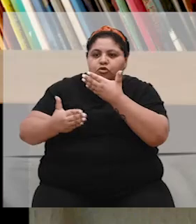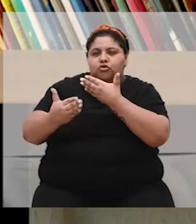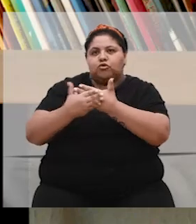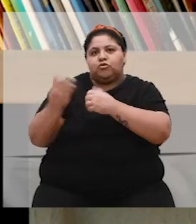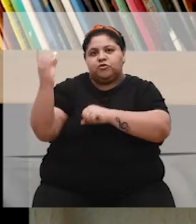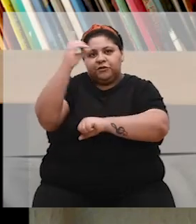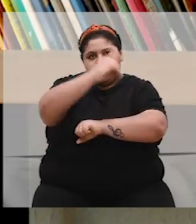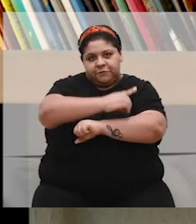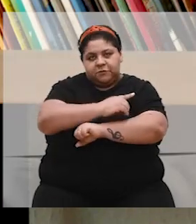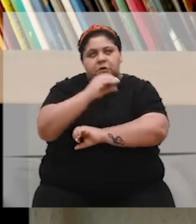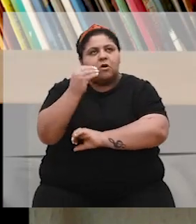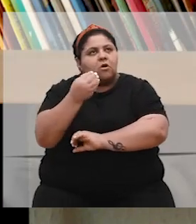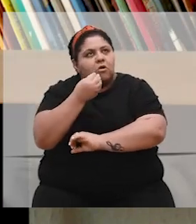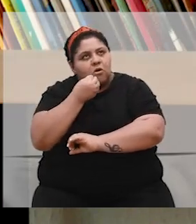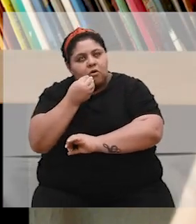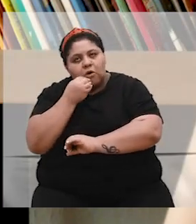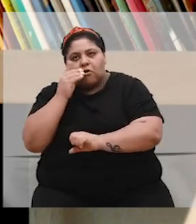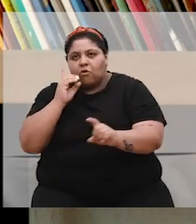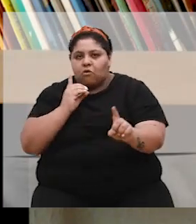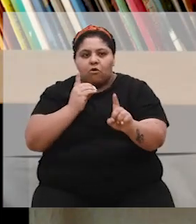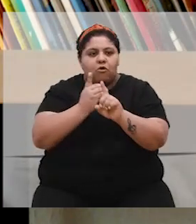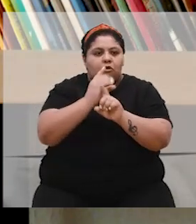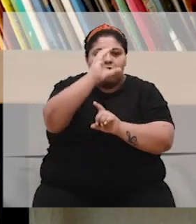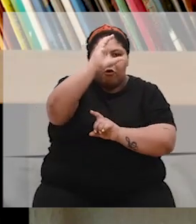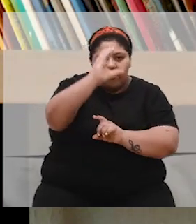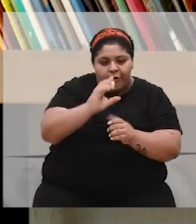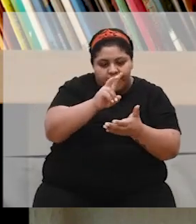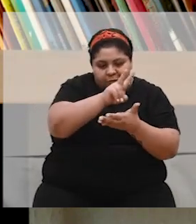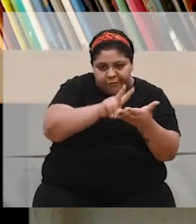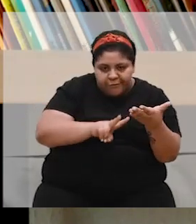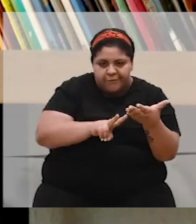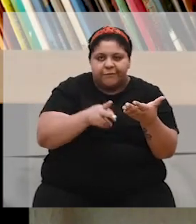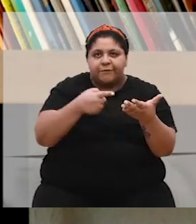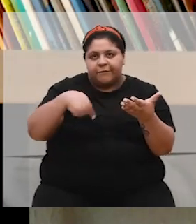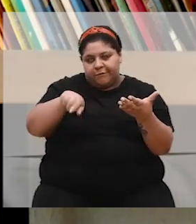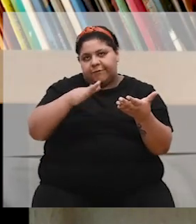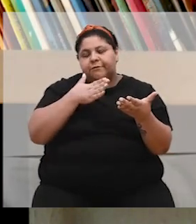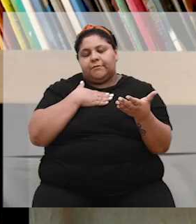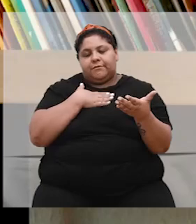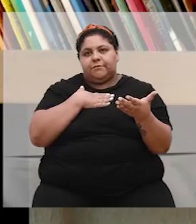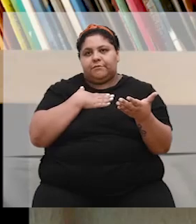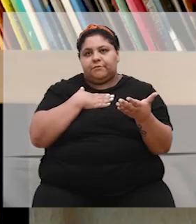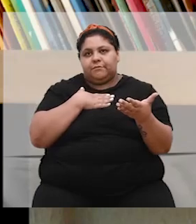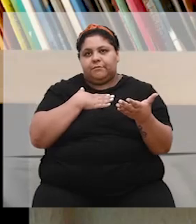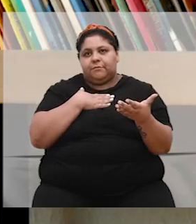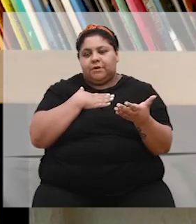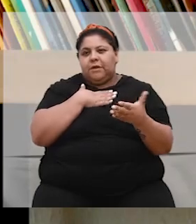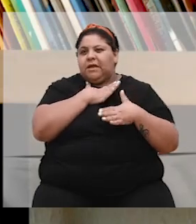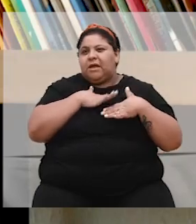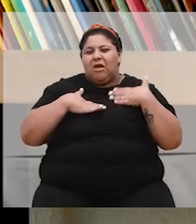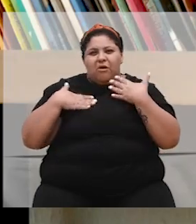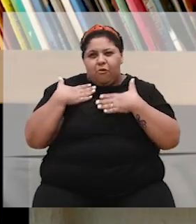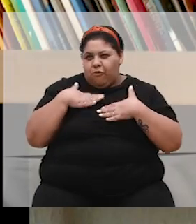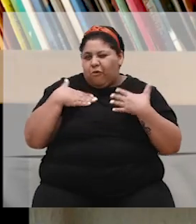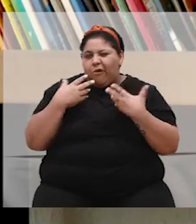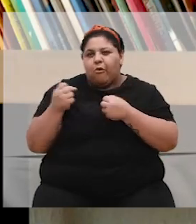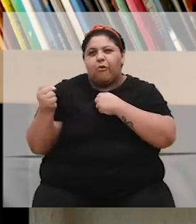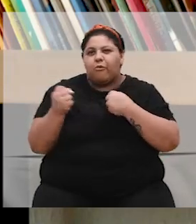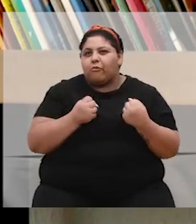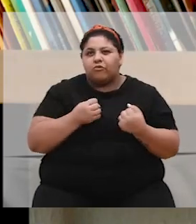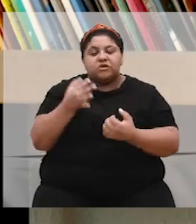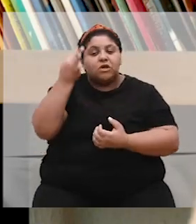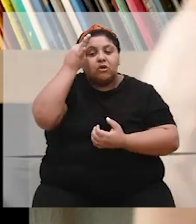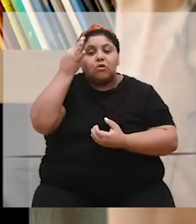depois que o festival terminar. E claro que quando a gente encontra com os leitores, para nós, assim, é uma grande satisfação em